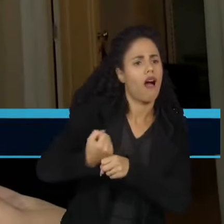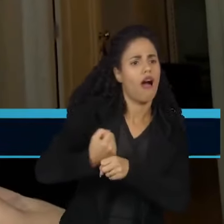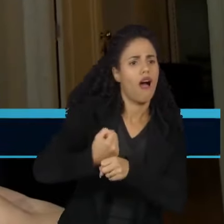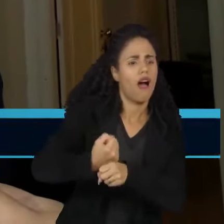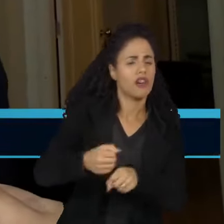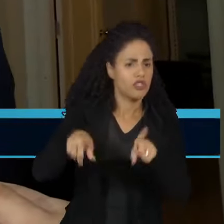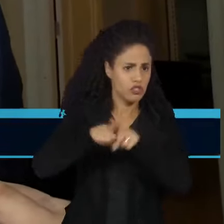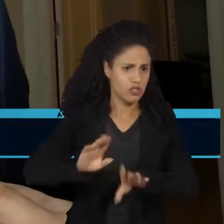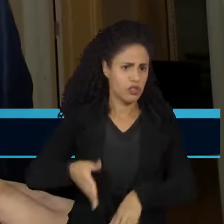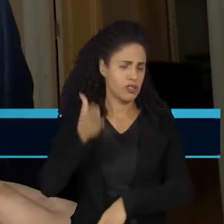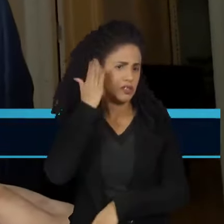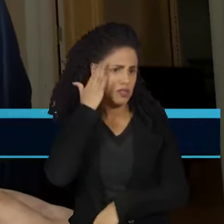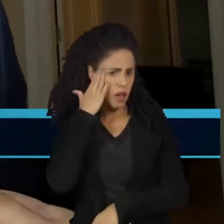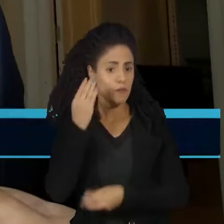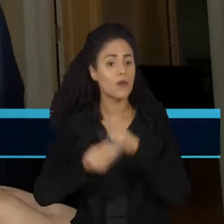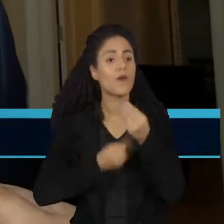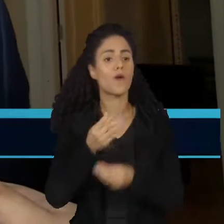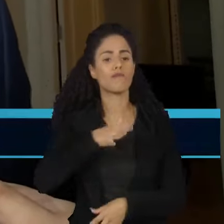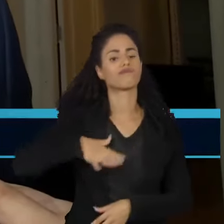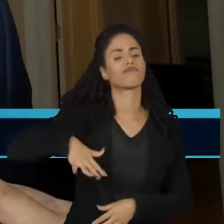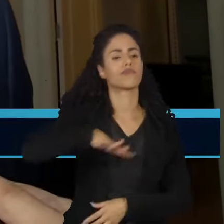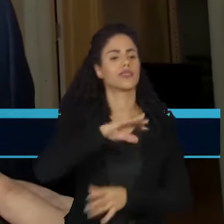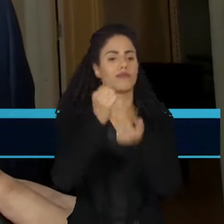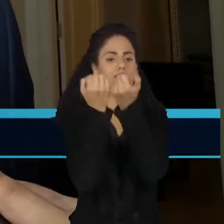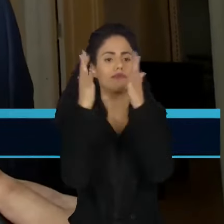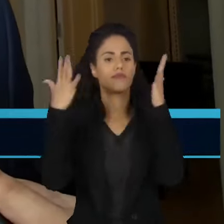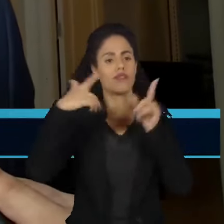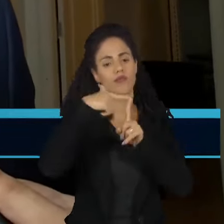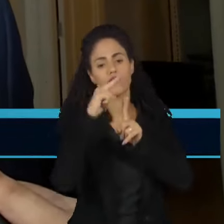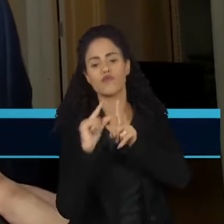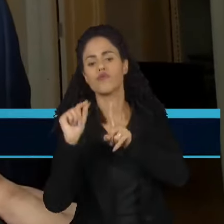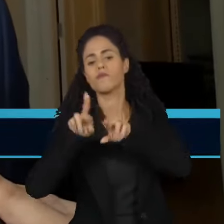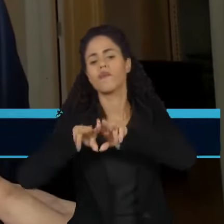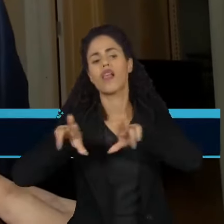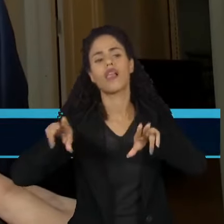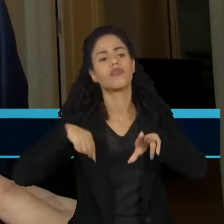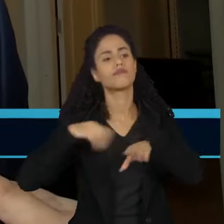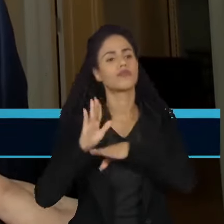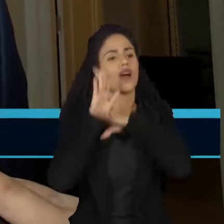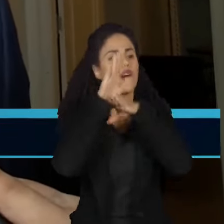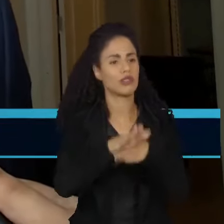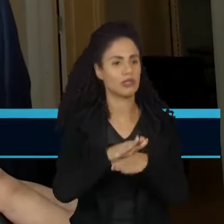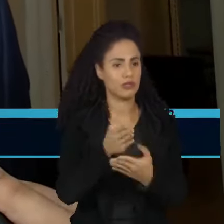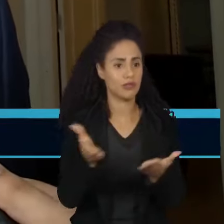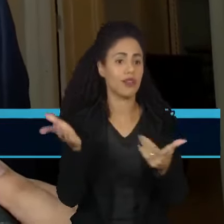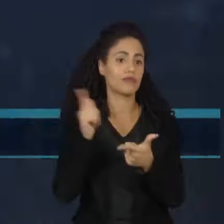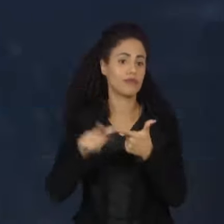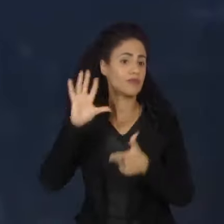pelas populações nativas, quanto também é importante ver como isso tudo ajuda a soluções para os nossos problemas.